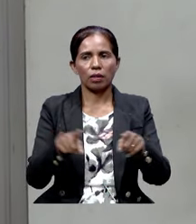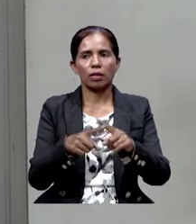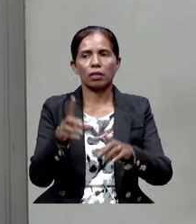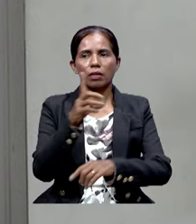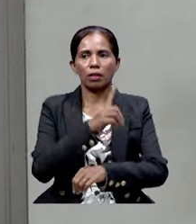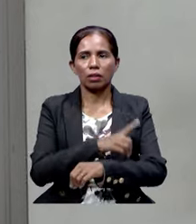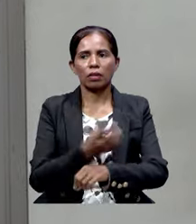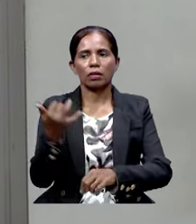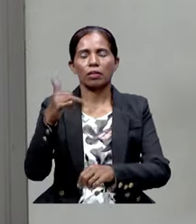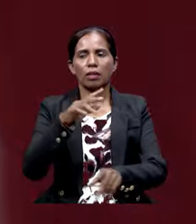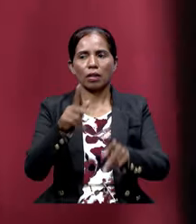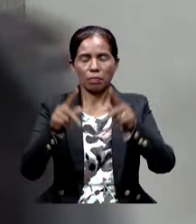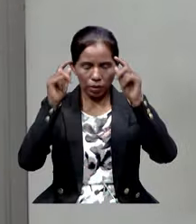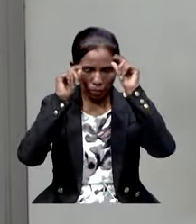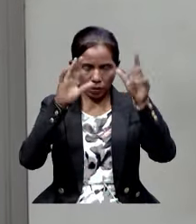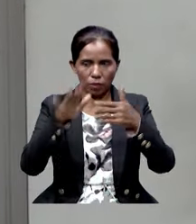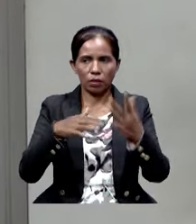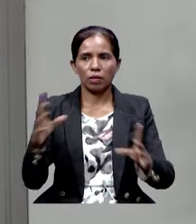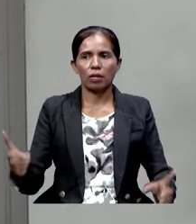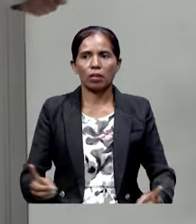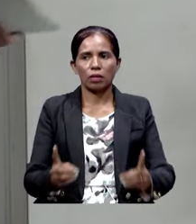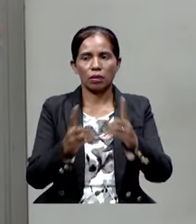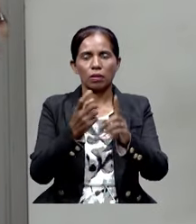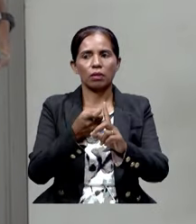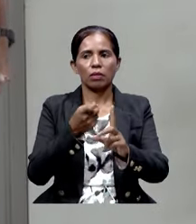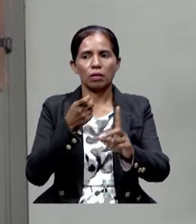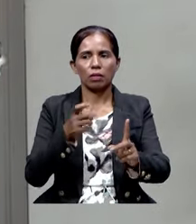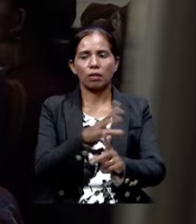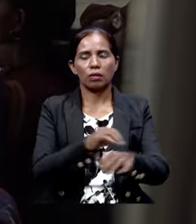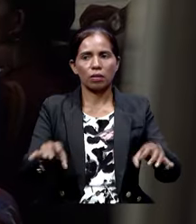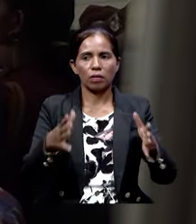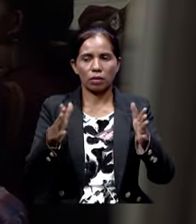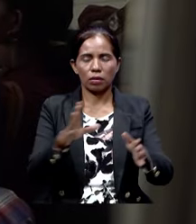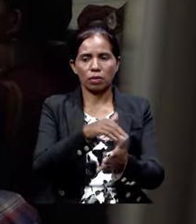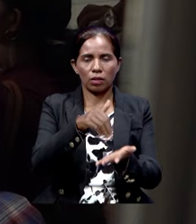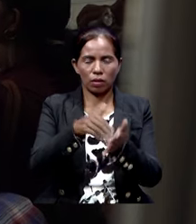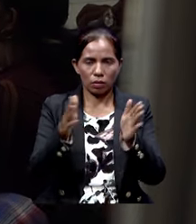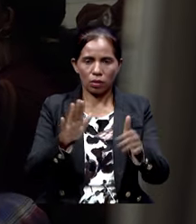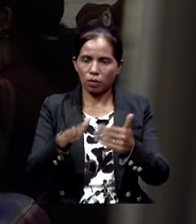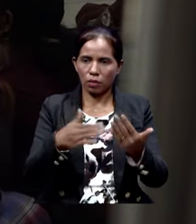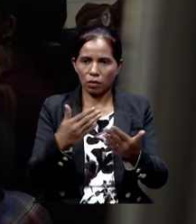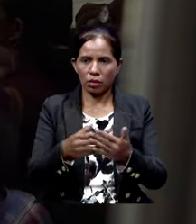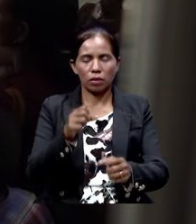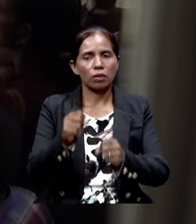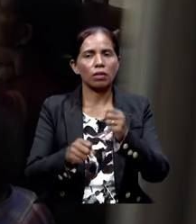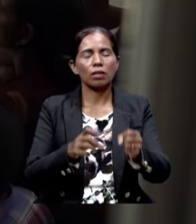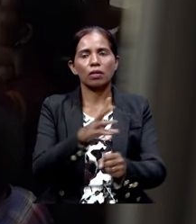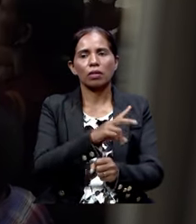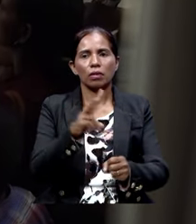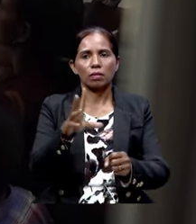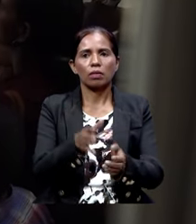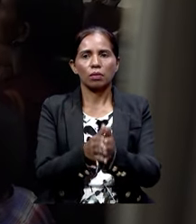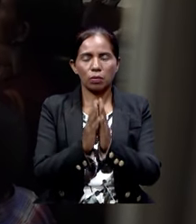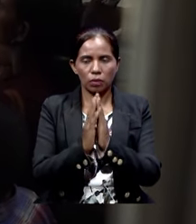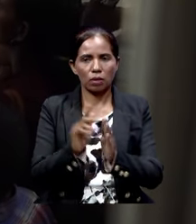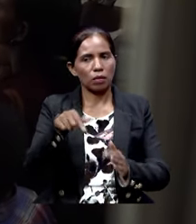ne sirdeu timoruan sira enfrenta. Liu Liu, trabalhador no restaurante Sira, sociedade civil, russo,